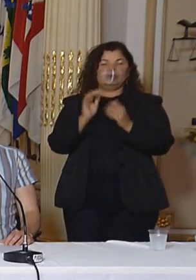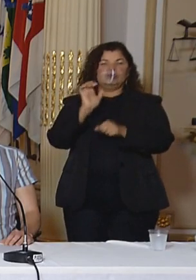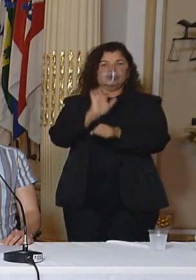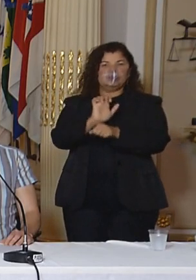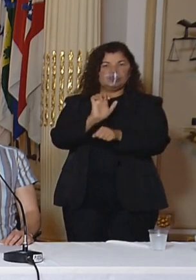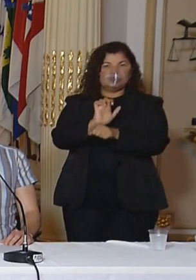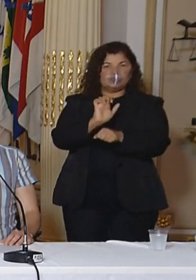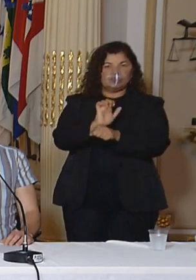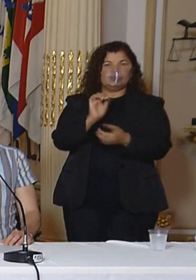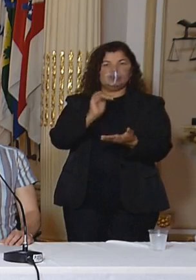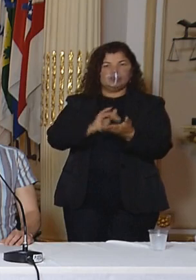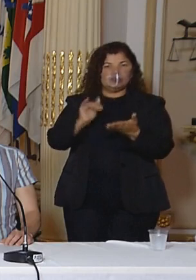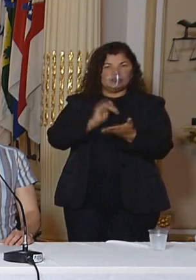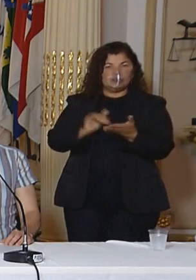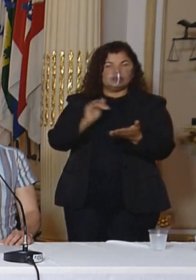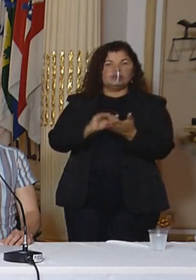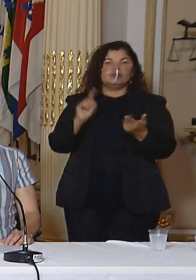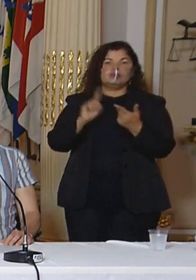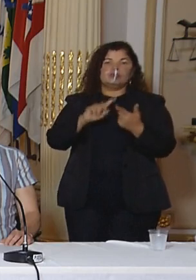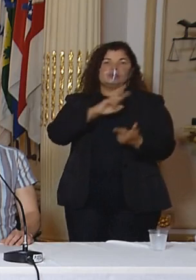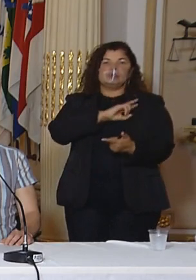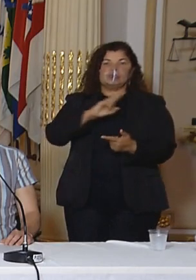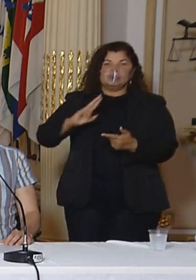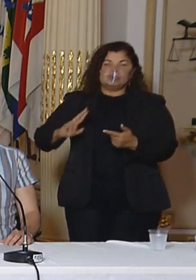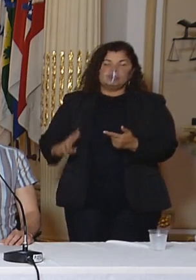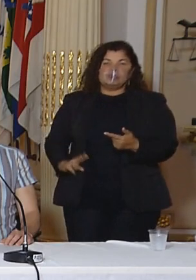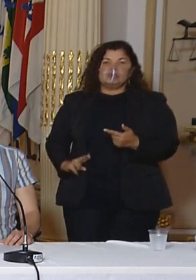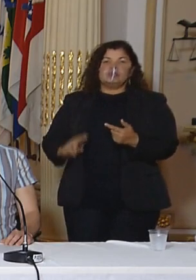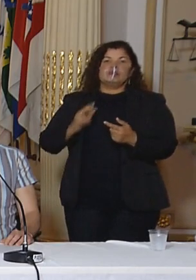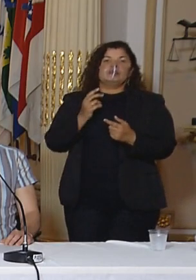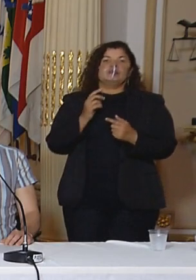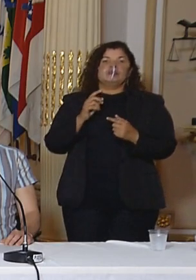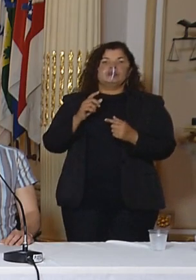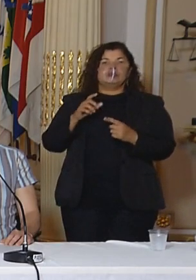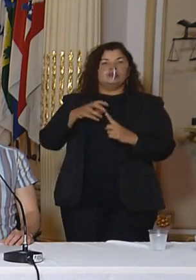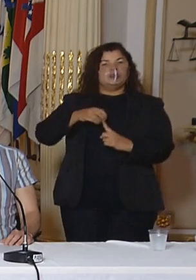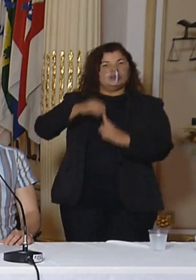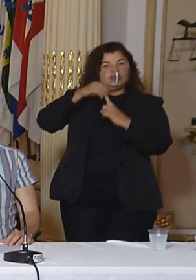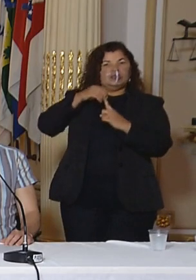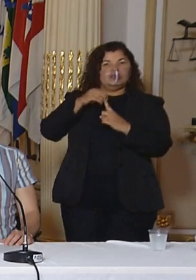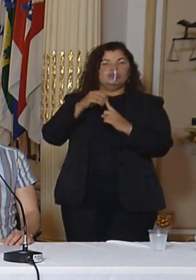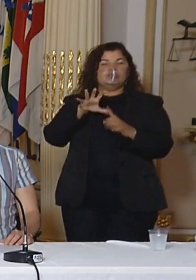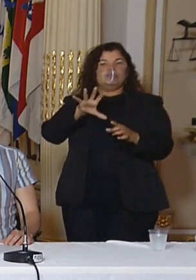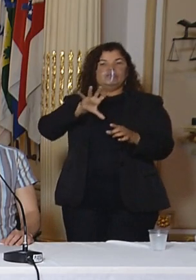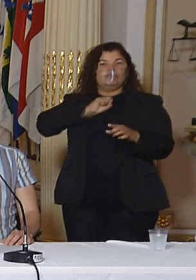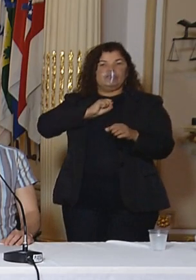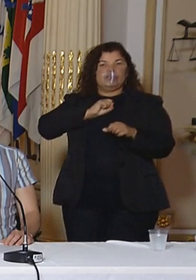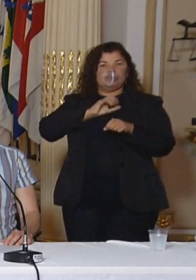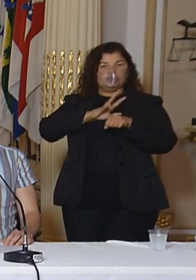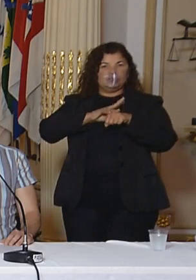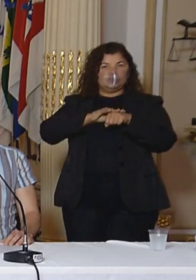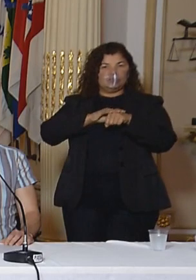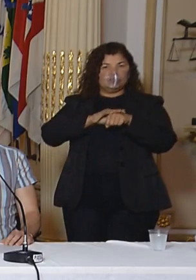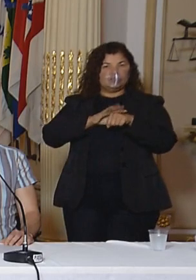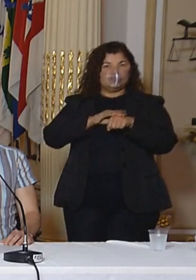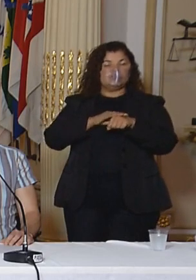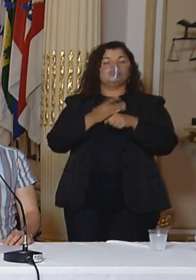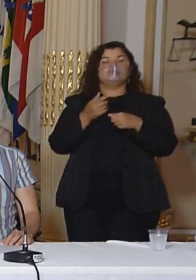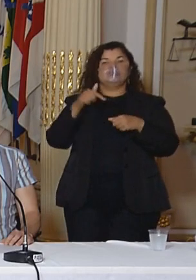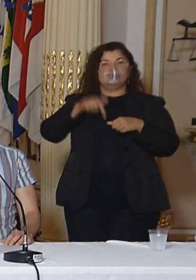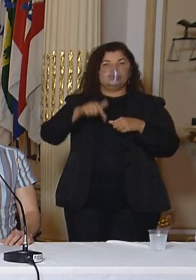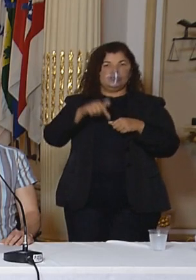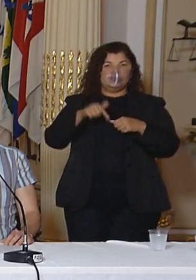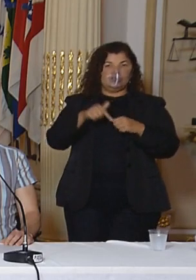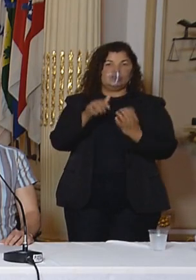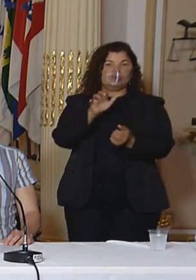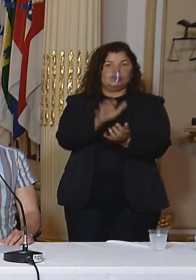Estado, a representação da liderança da infectologia, do maior serviço de infectologia